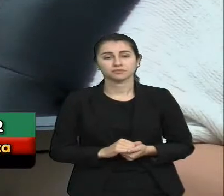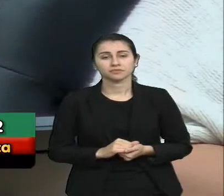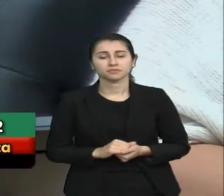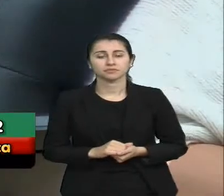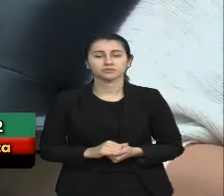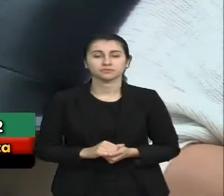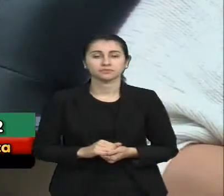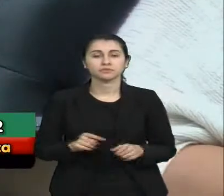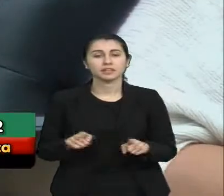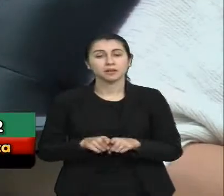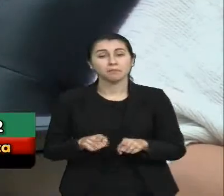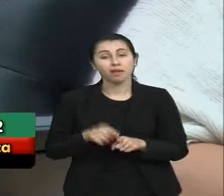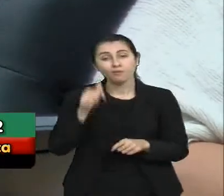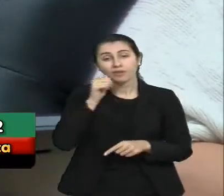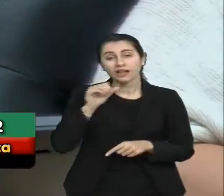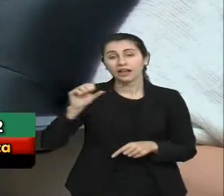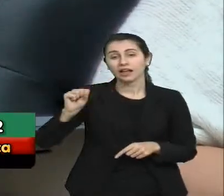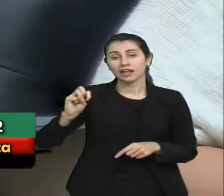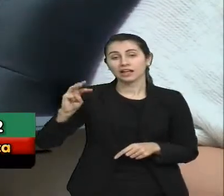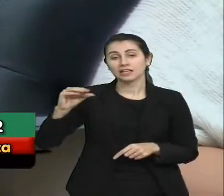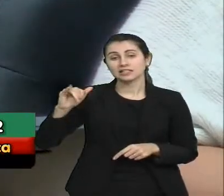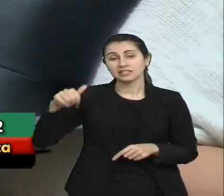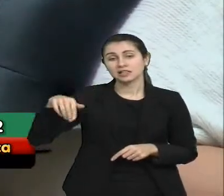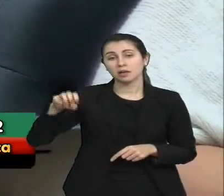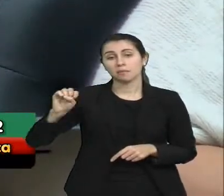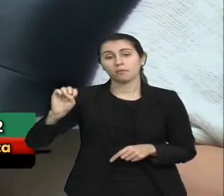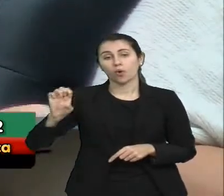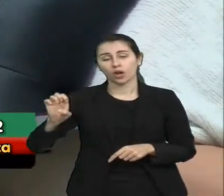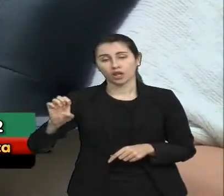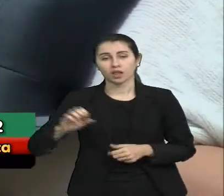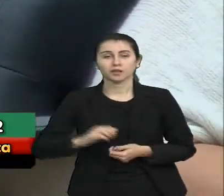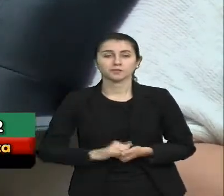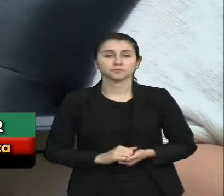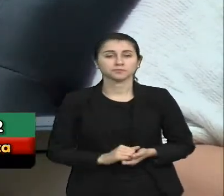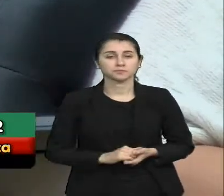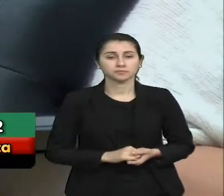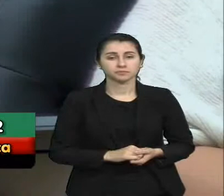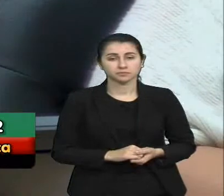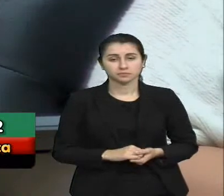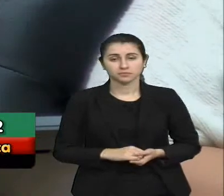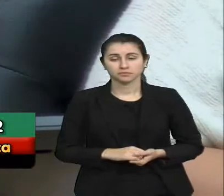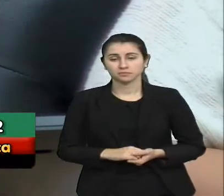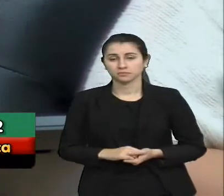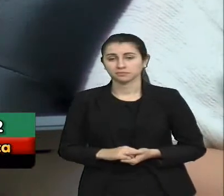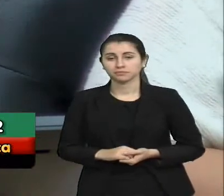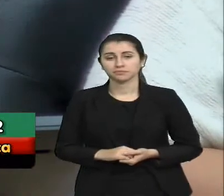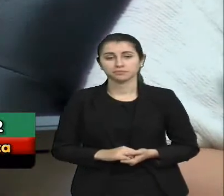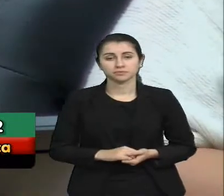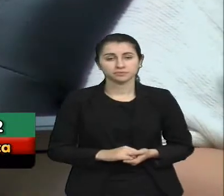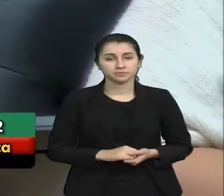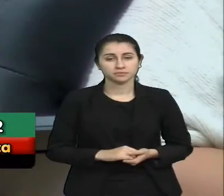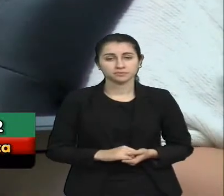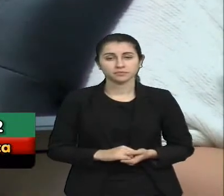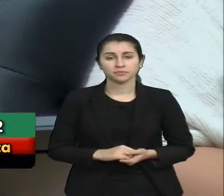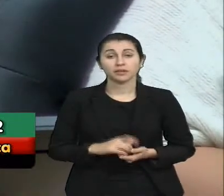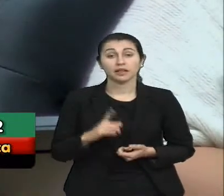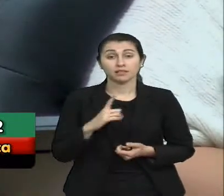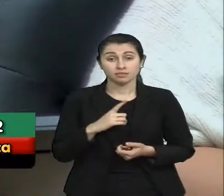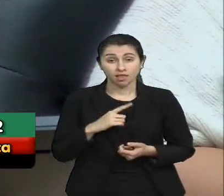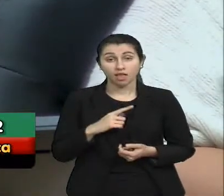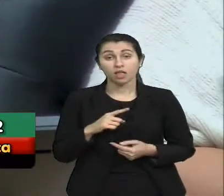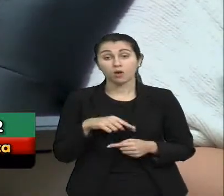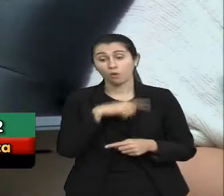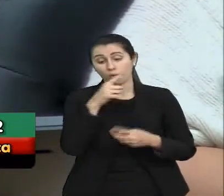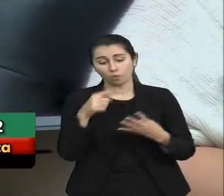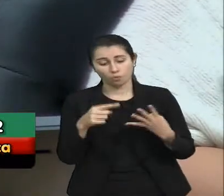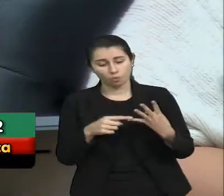E para a Simone, para que elas possam responder essas perguntas, tá? E aí, nesse caminho, tem ainda a pergunta da Priscila